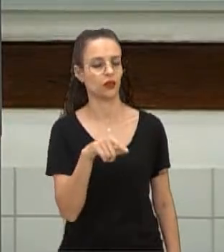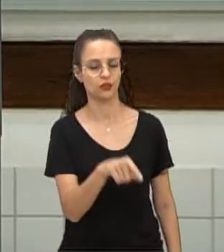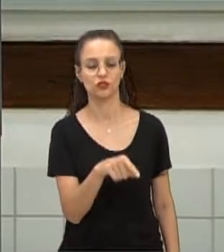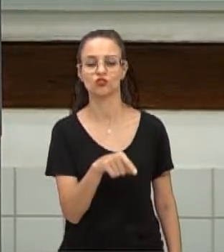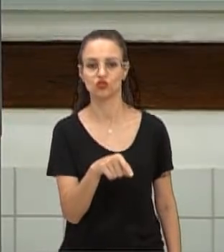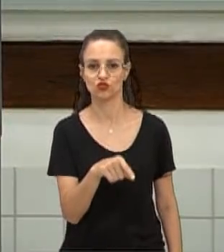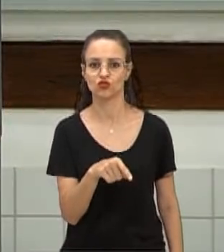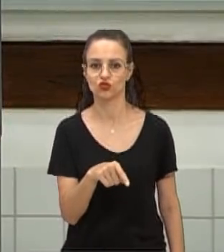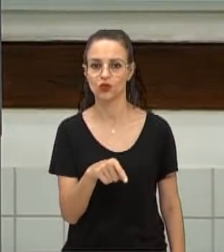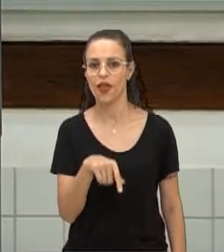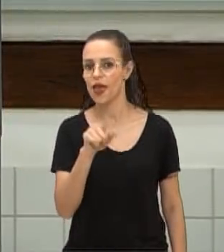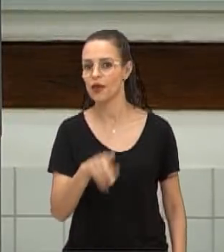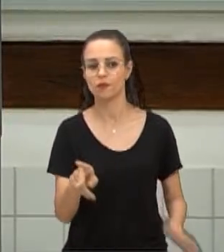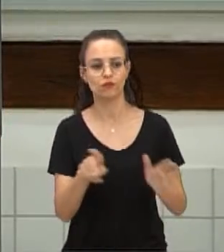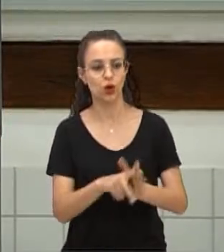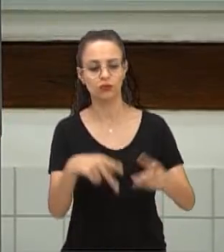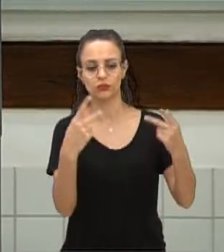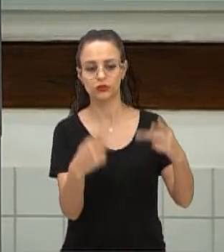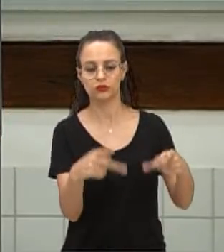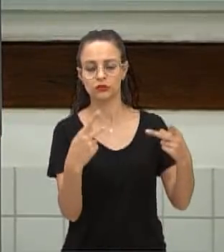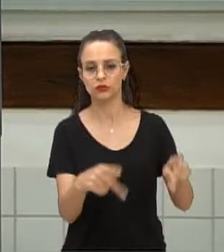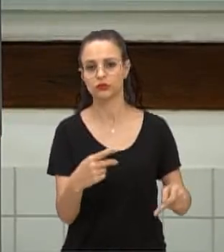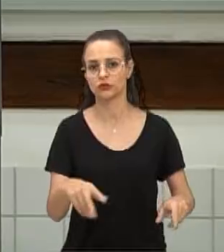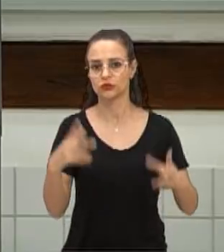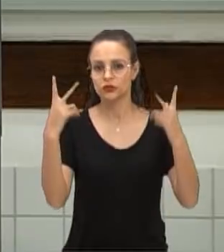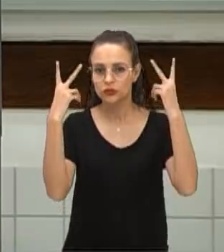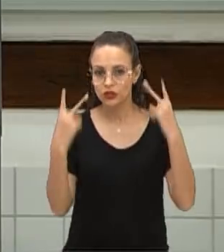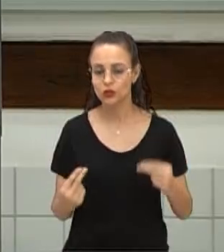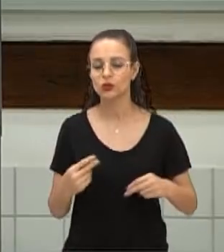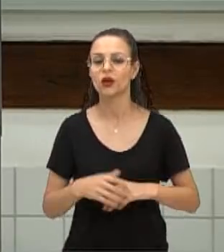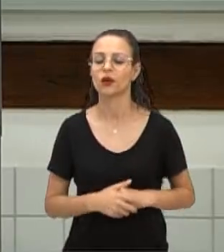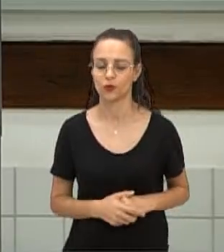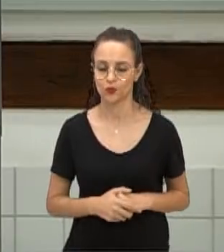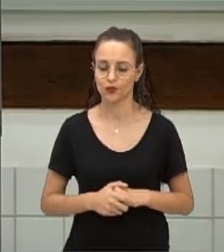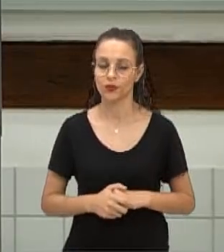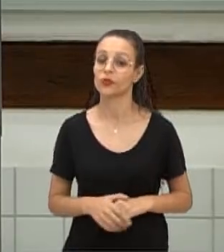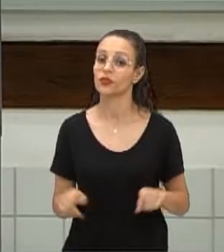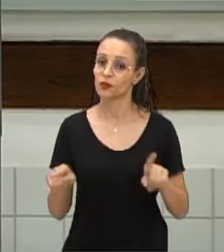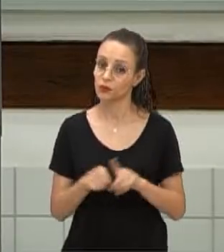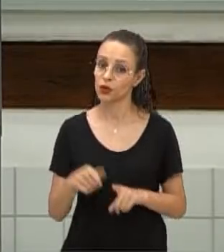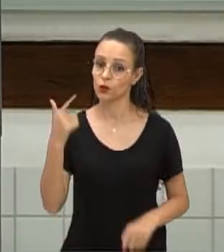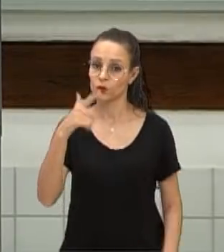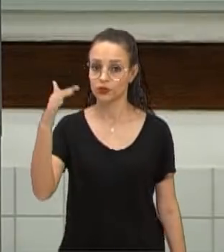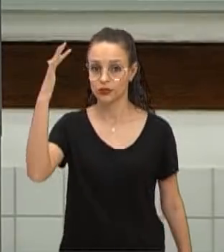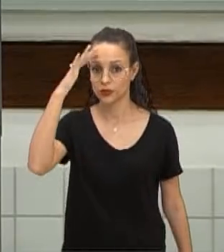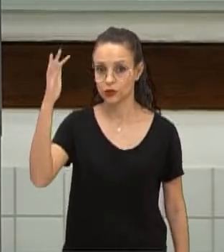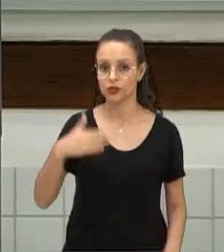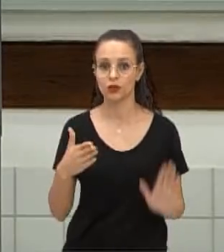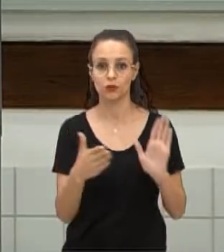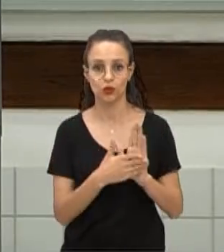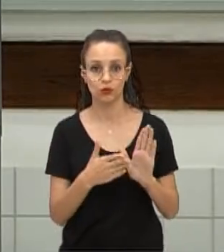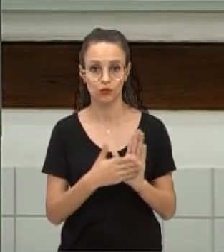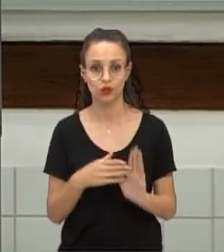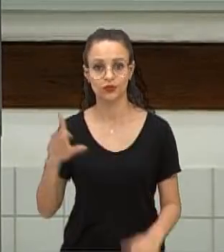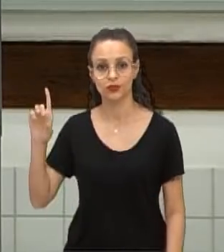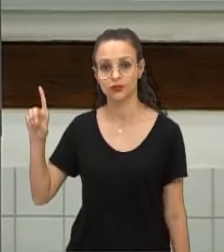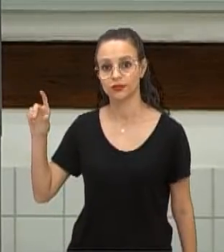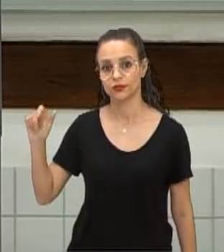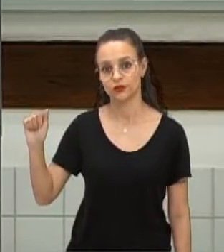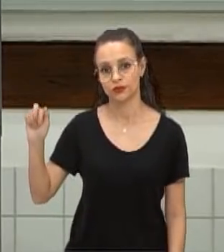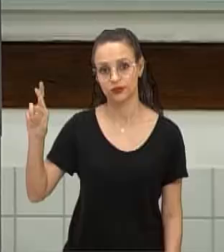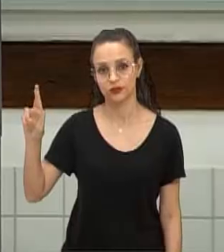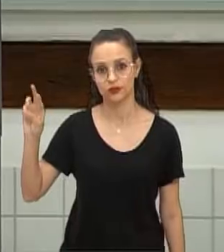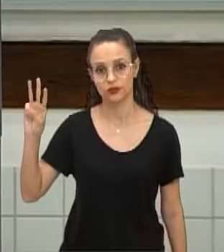ele chama isso de seleção natural. Outra teoria proposta por Darwin a respeito das girafas era o